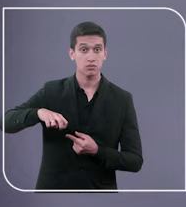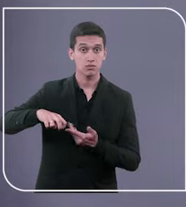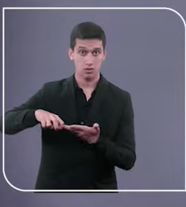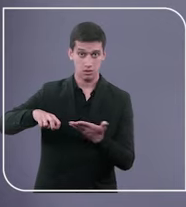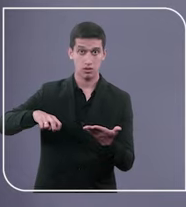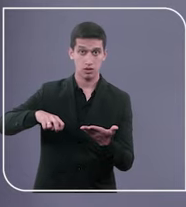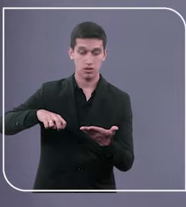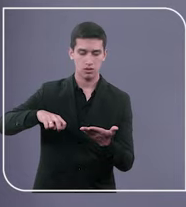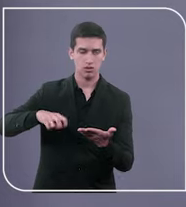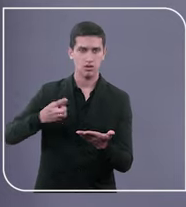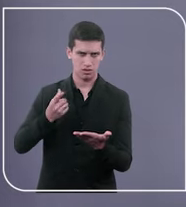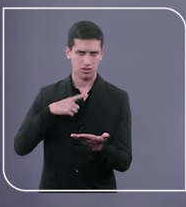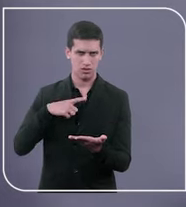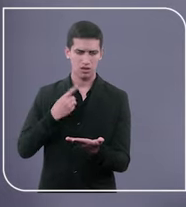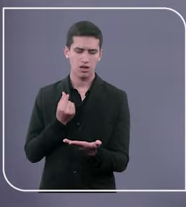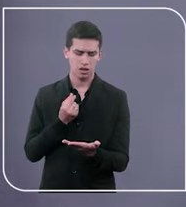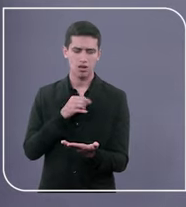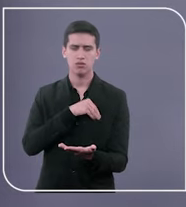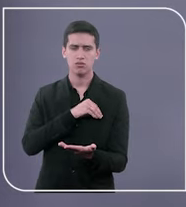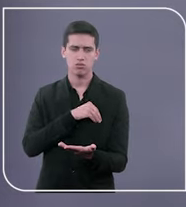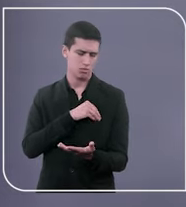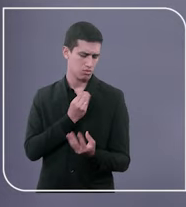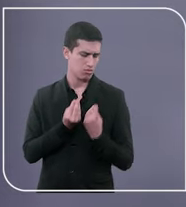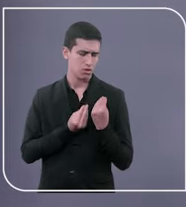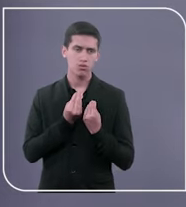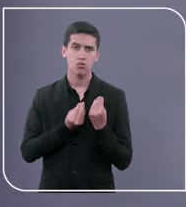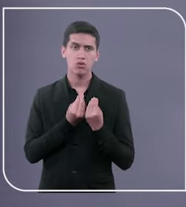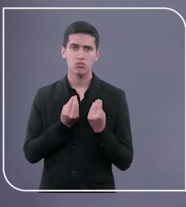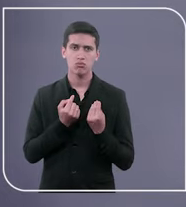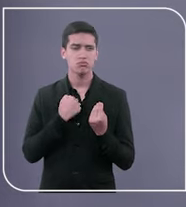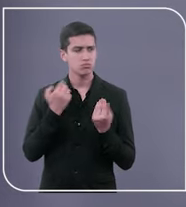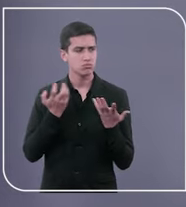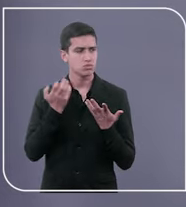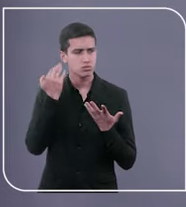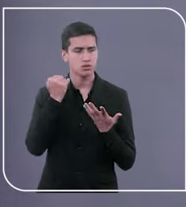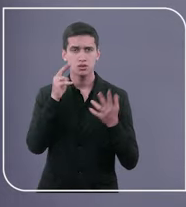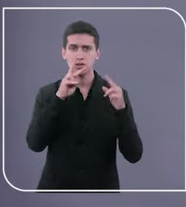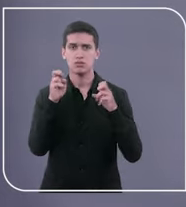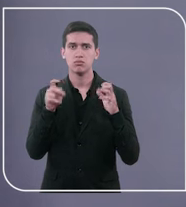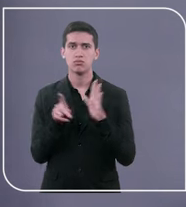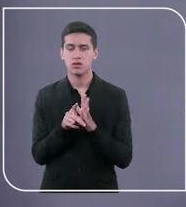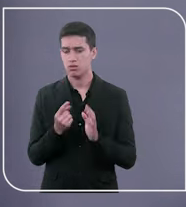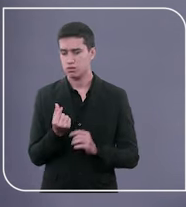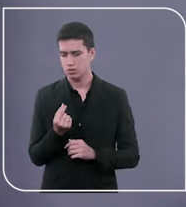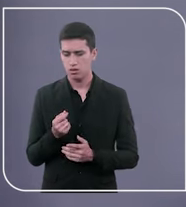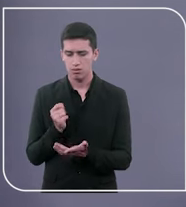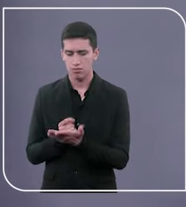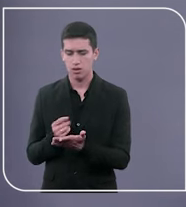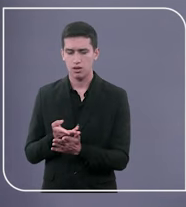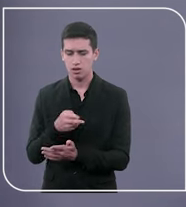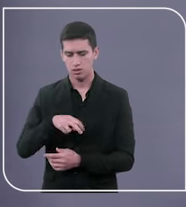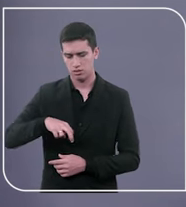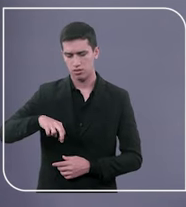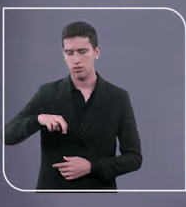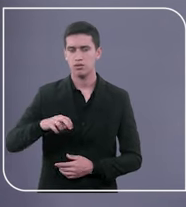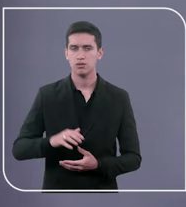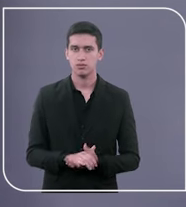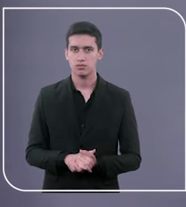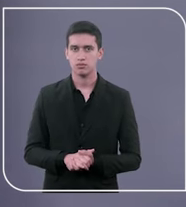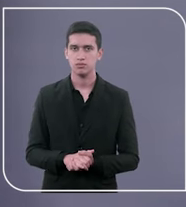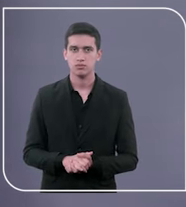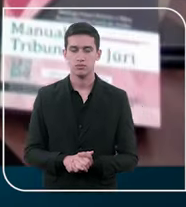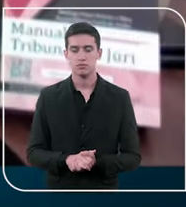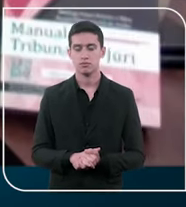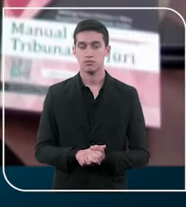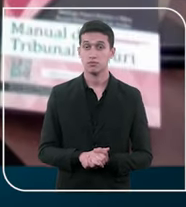escolhidas como jurados? Porque, afinal de contas, ficam aí à disposição do júri. Então, eu queria saber essa questão aí salarial de quem é escolhido para ser jurado.